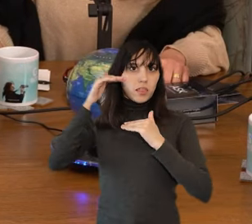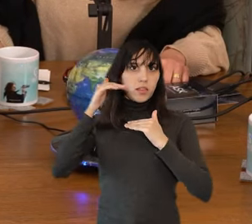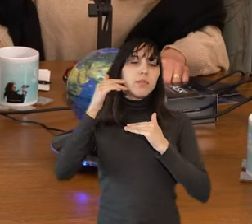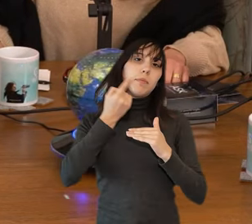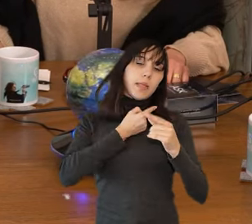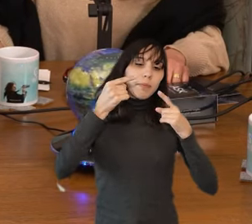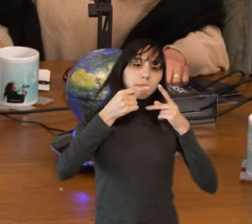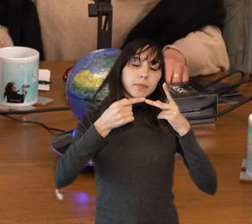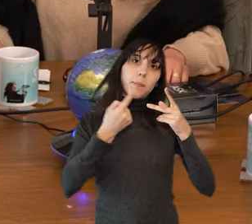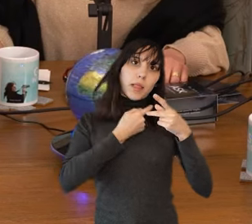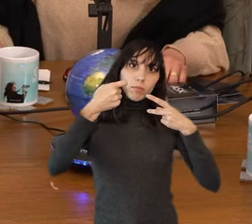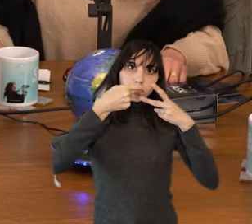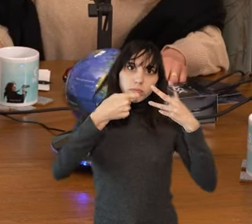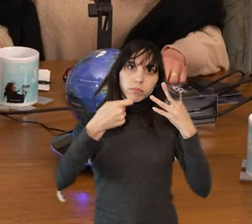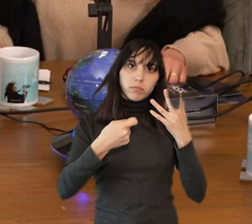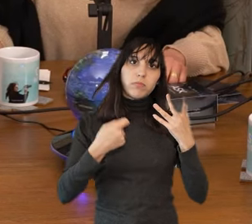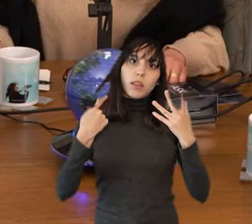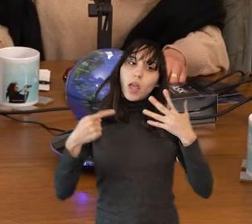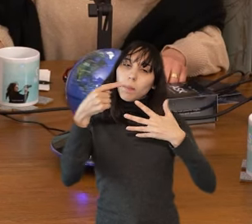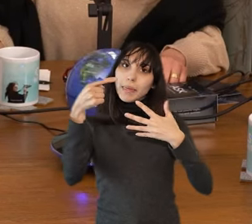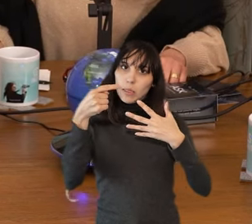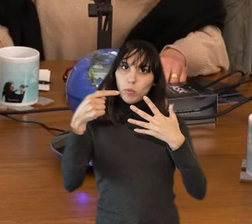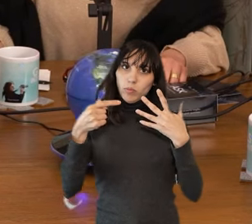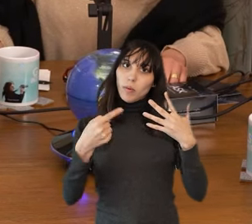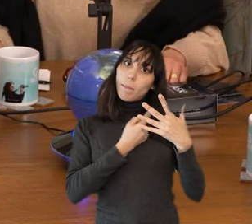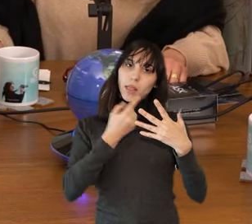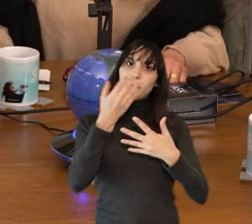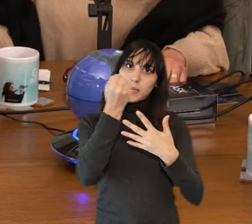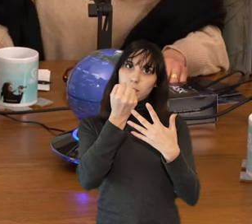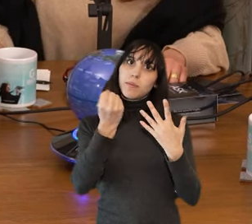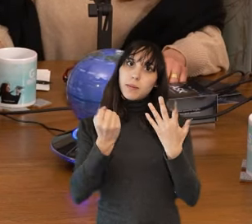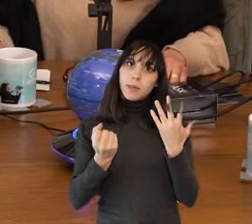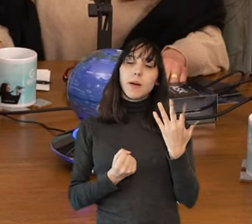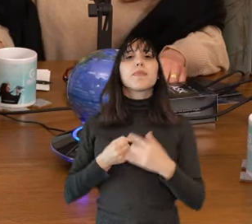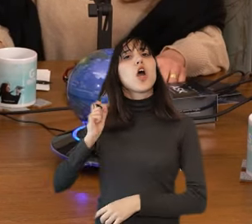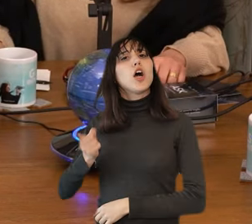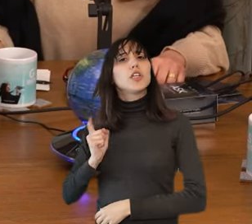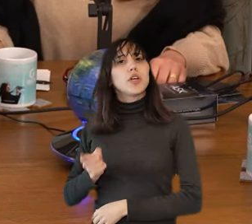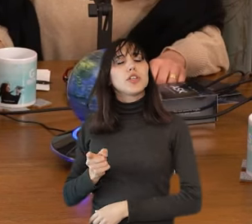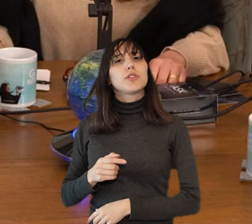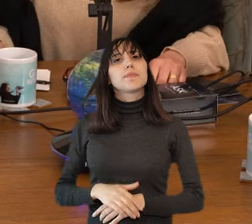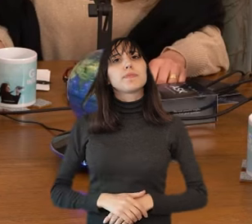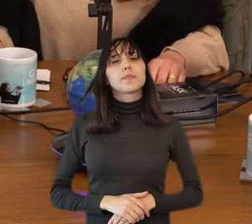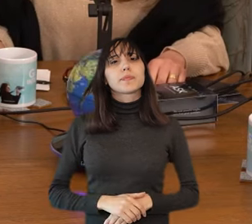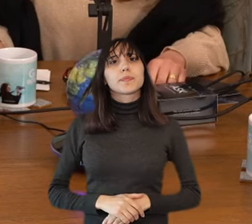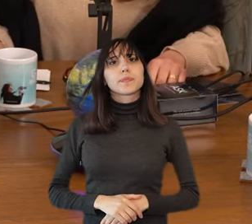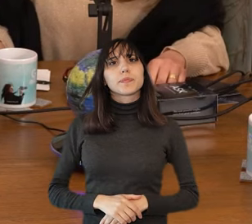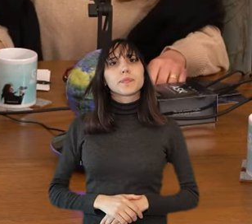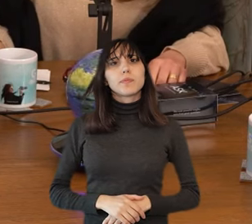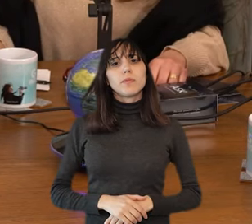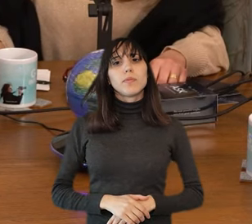requisitos a cumprir como eu estava a dizer nós temos sempre os requisitos mínimos que eles vão cumprir não é quais são já agora esses